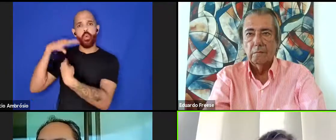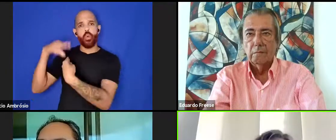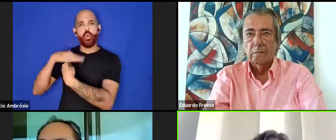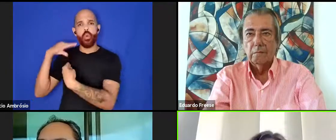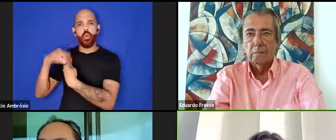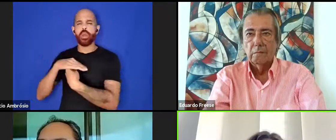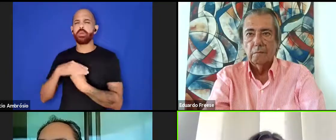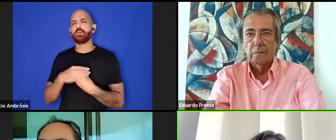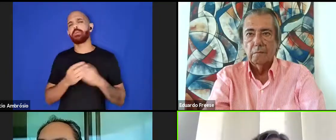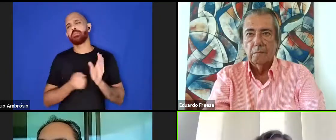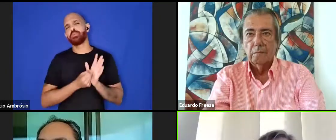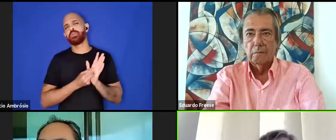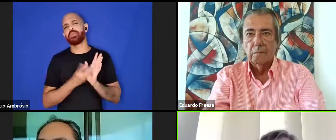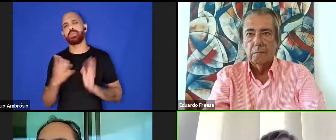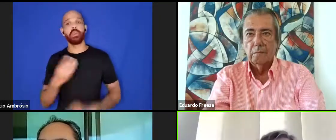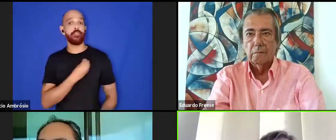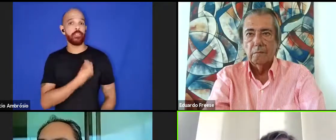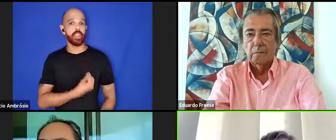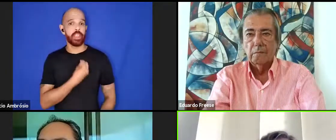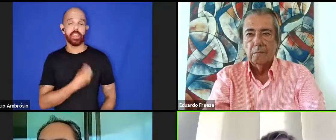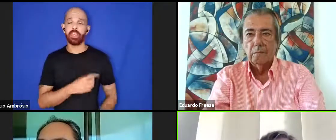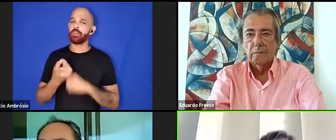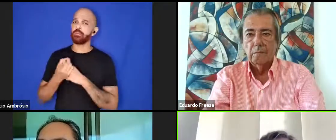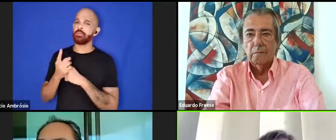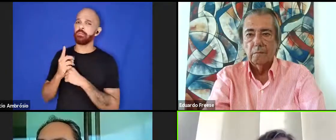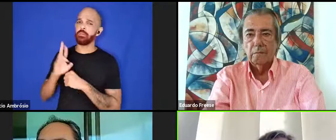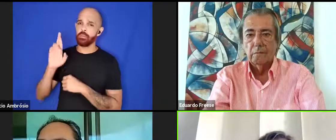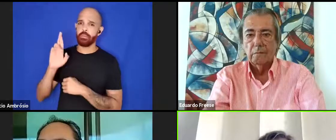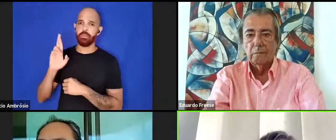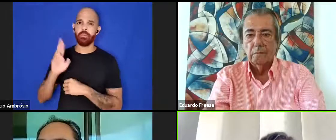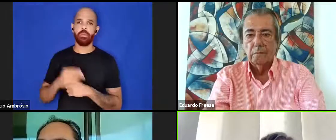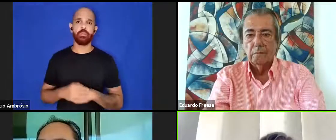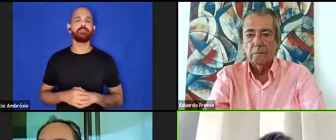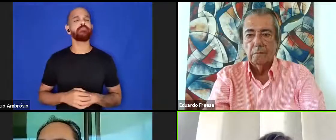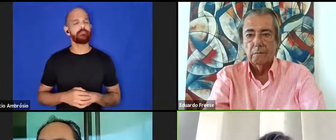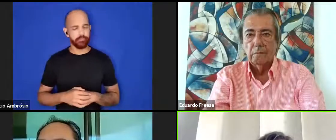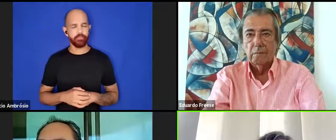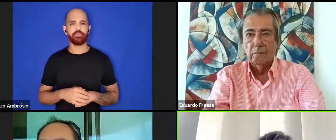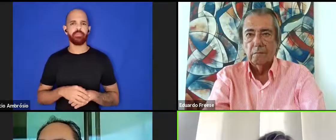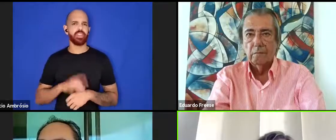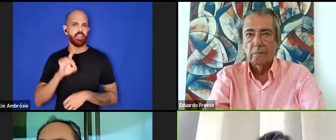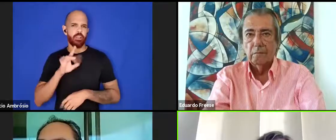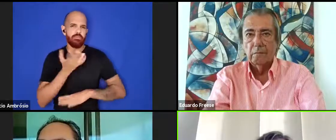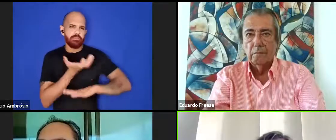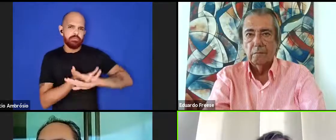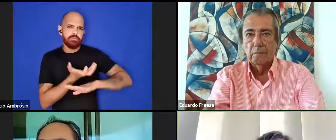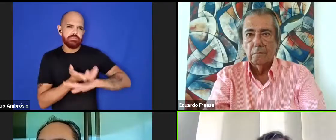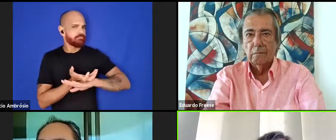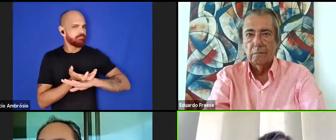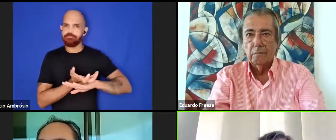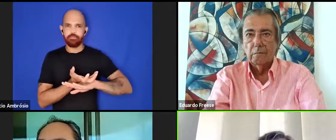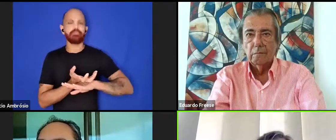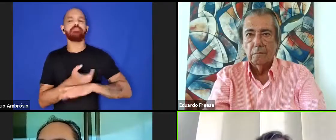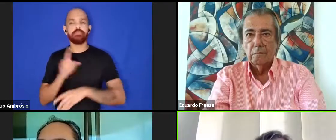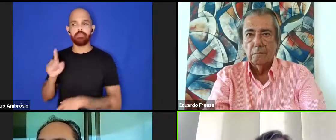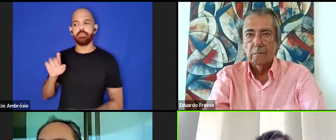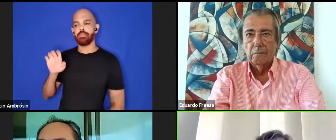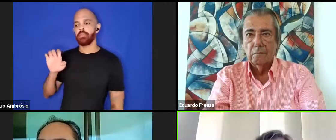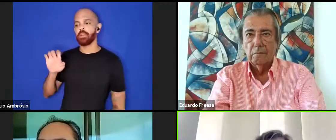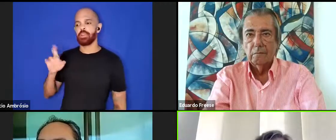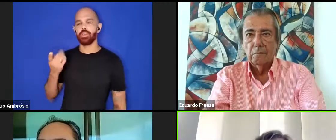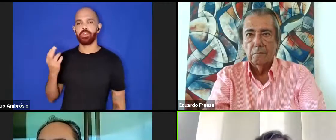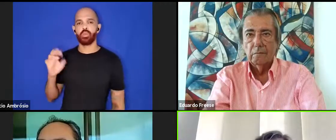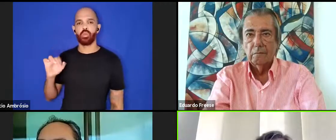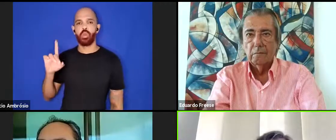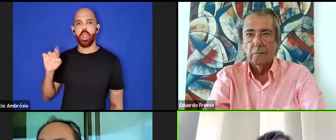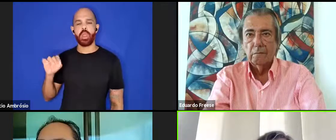de vida e de doutorado foram muito mais do que matérias escolares. Eduardo participou de diferentes cargos